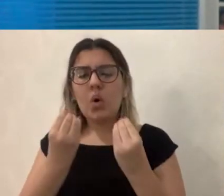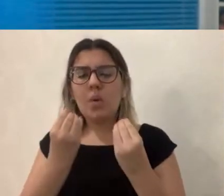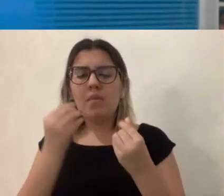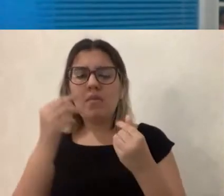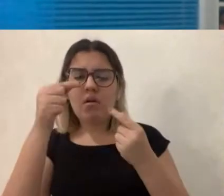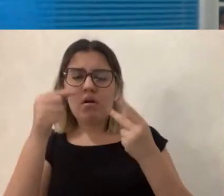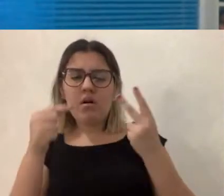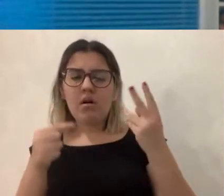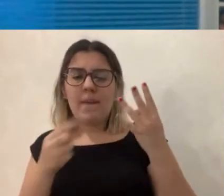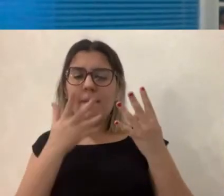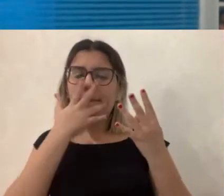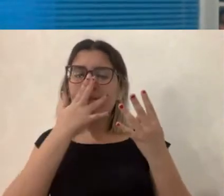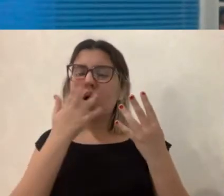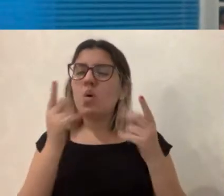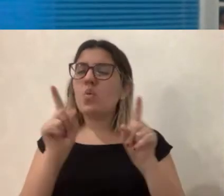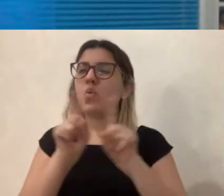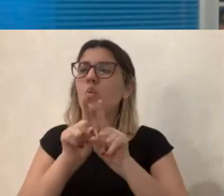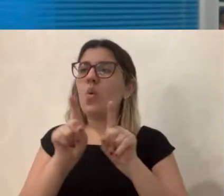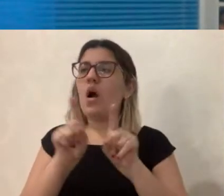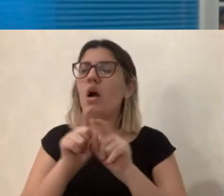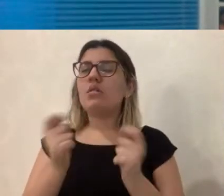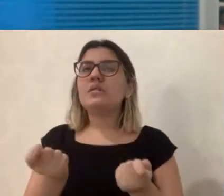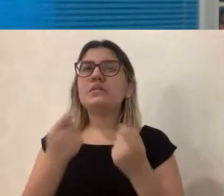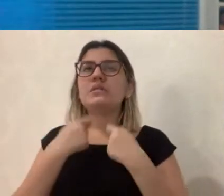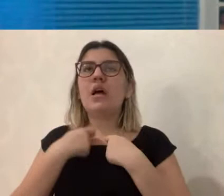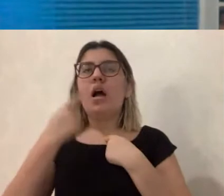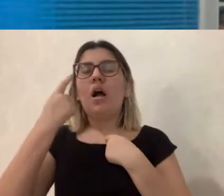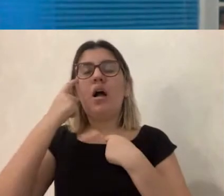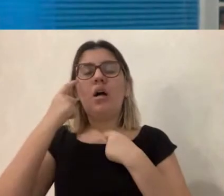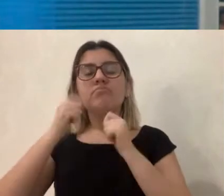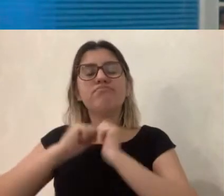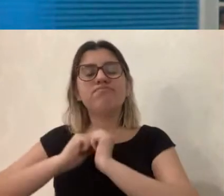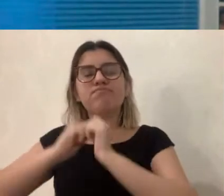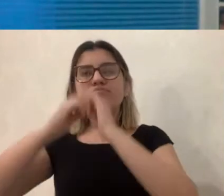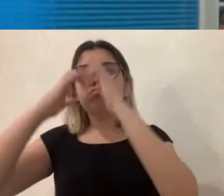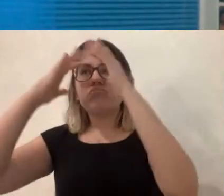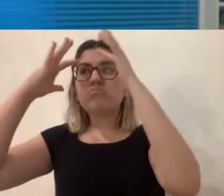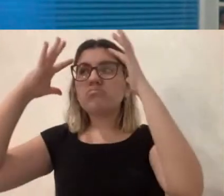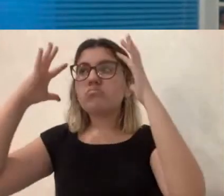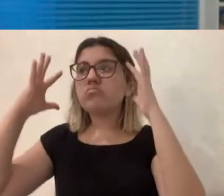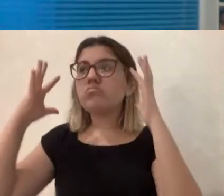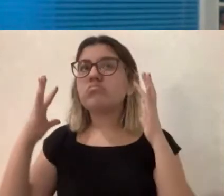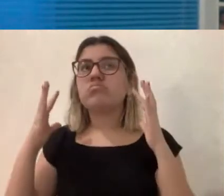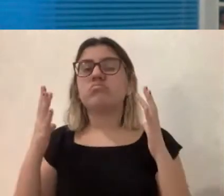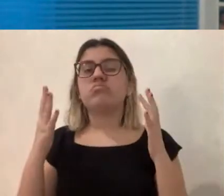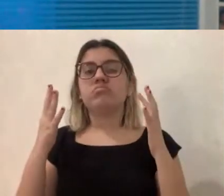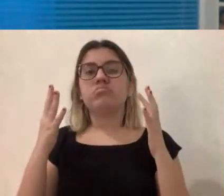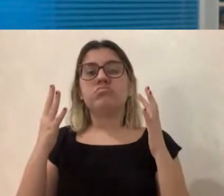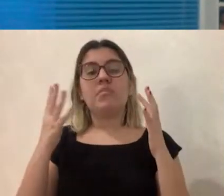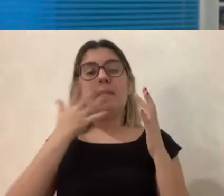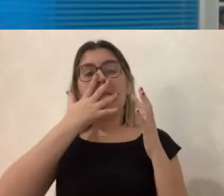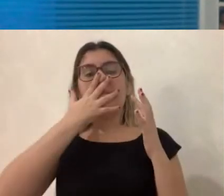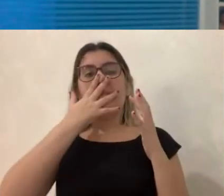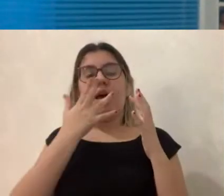universo fantástico, fantasioso, que é muito vivo, que é